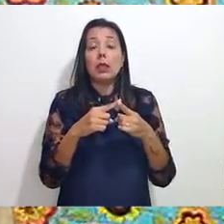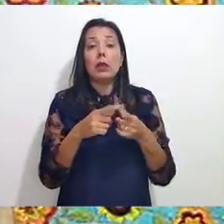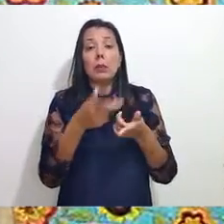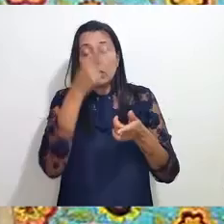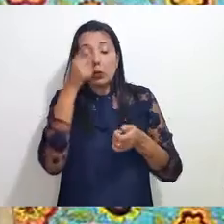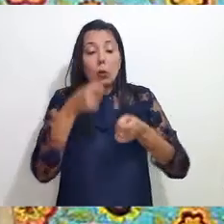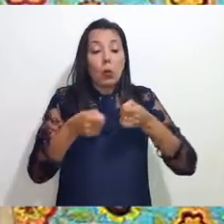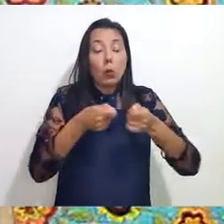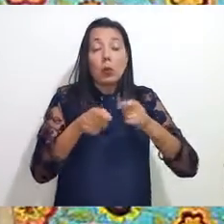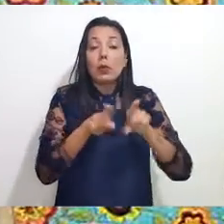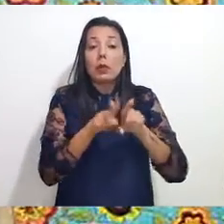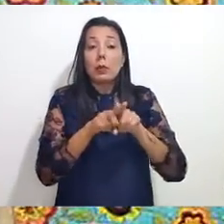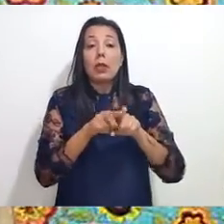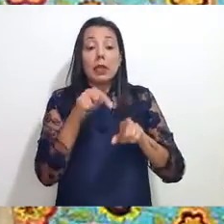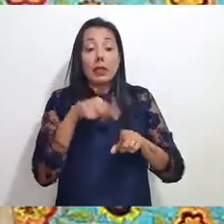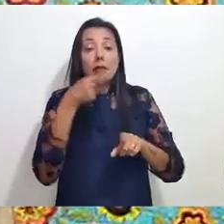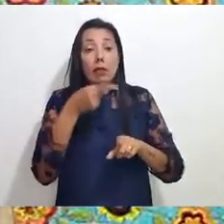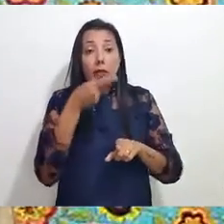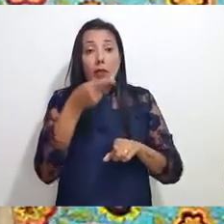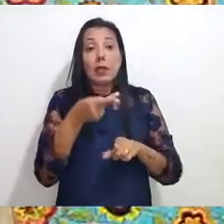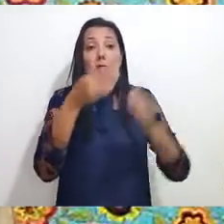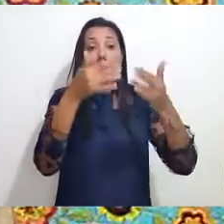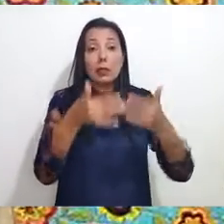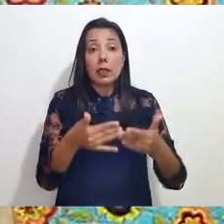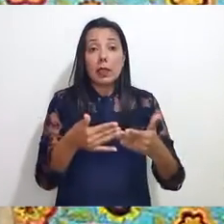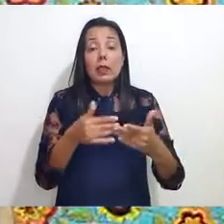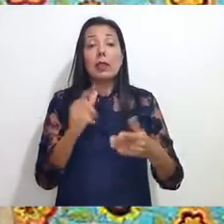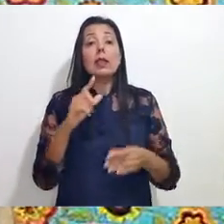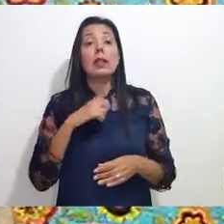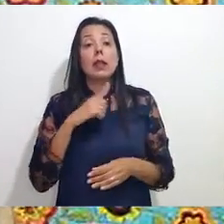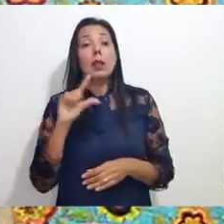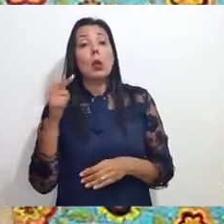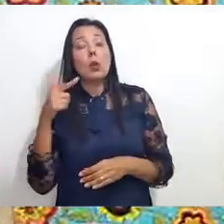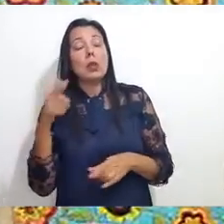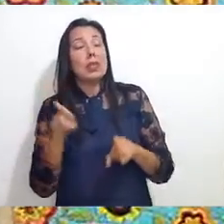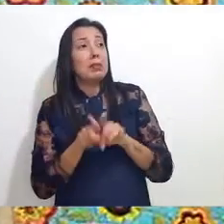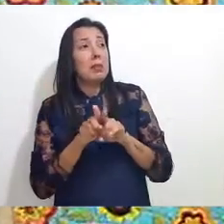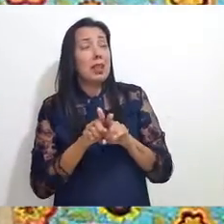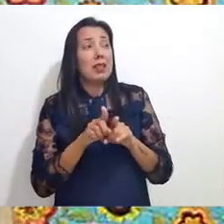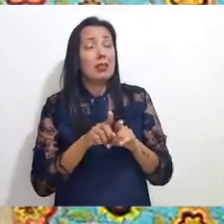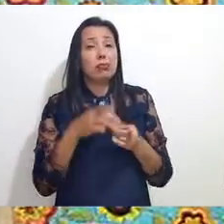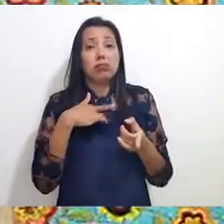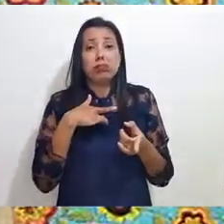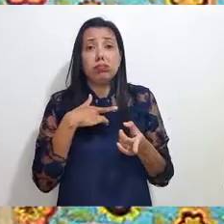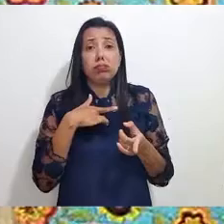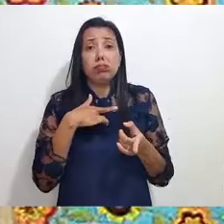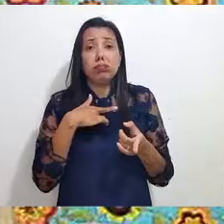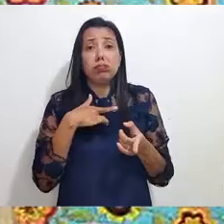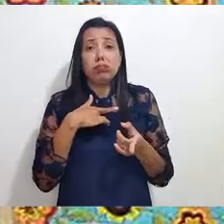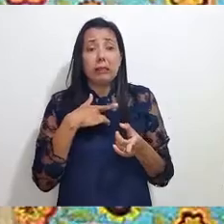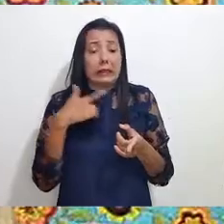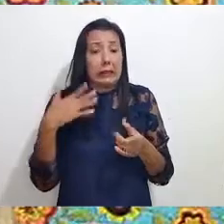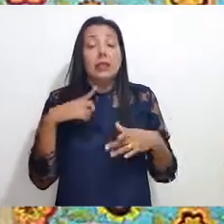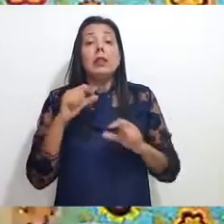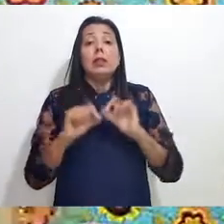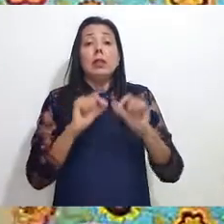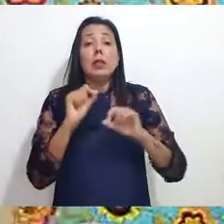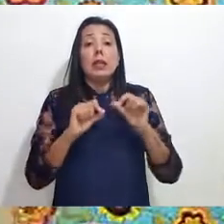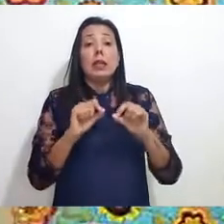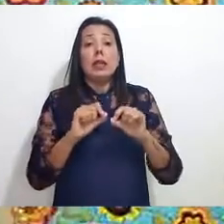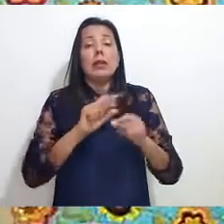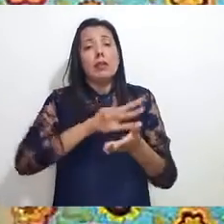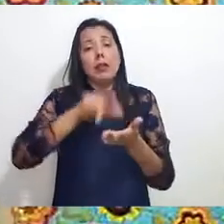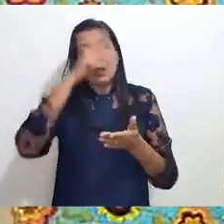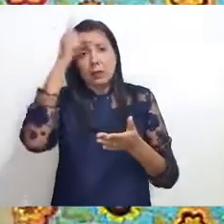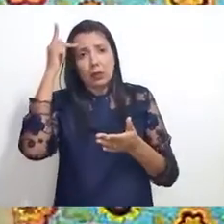para a gente, e a gente tem outros que são assustadores, né? E que mostram que a maioria das pessoas, né, das crianças